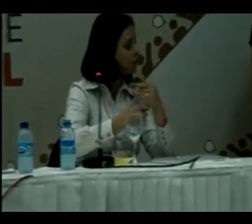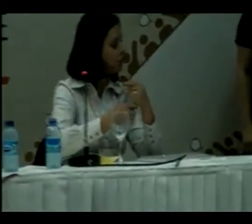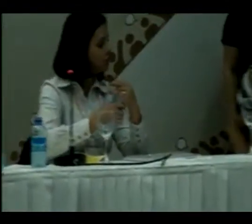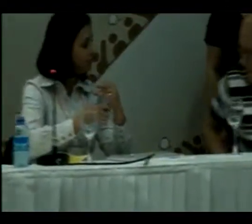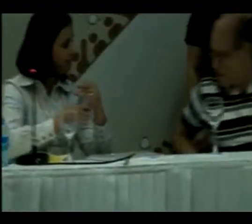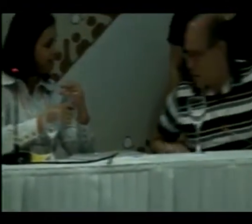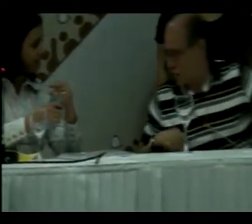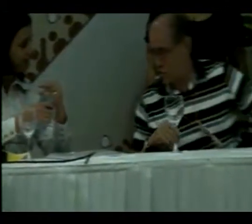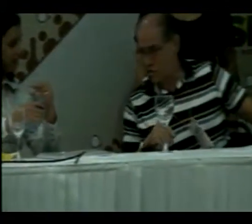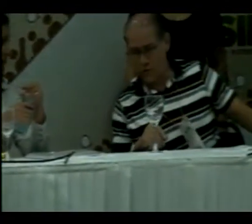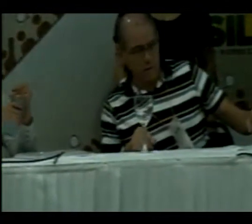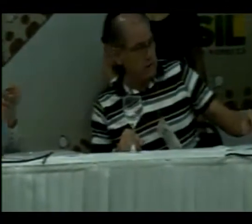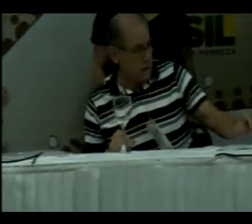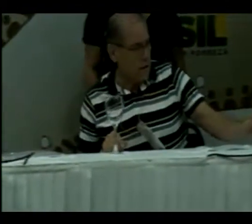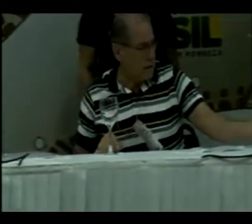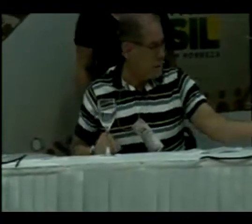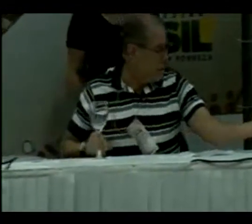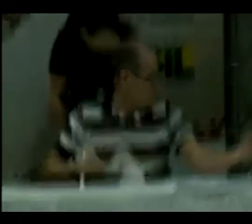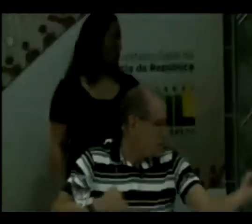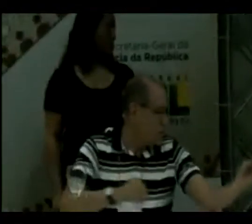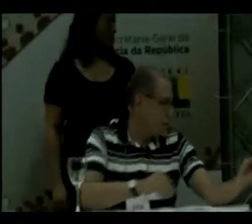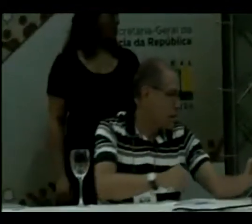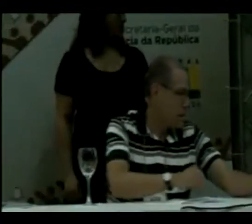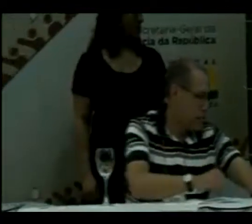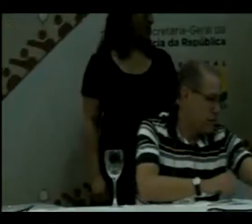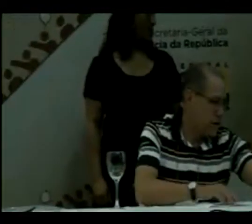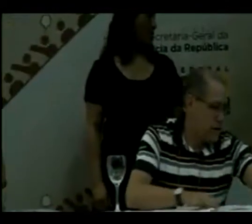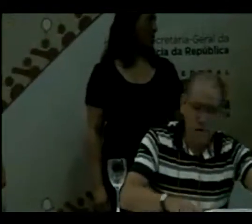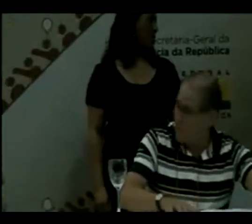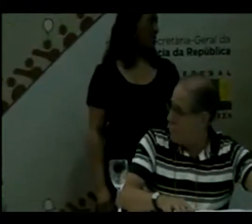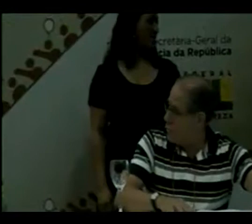Como é o nome do senhor? Se apresenta, por favor. Peça a Cesar.